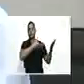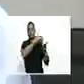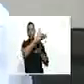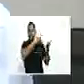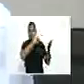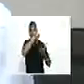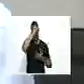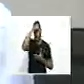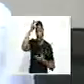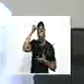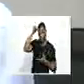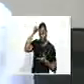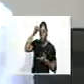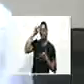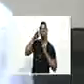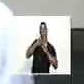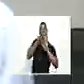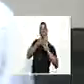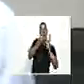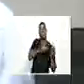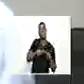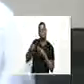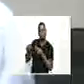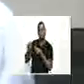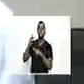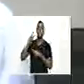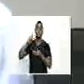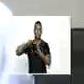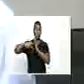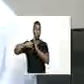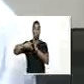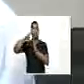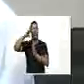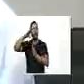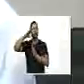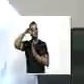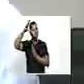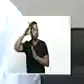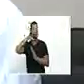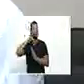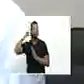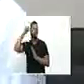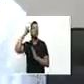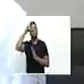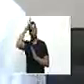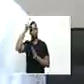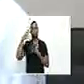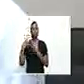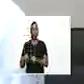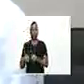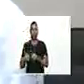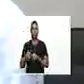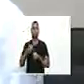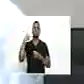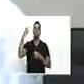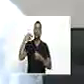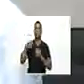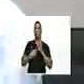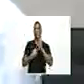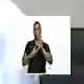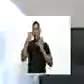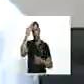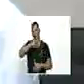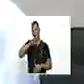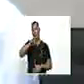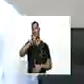fez essa contra da proposta o sindicato aceitou então o que mostra aqui Vereador Wallace que o sindicato não foi intransigente ele